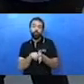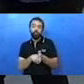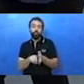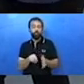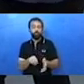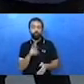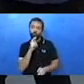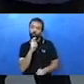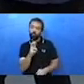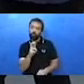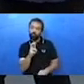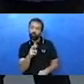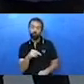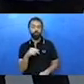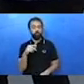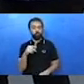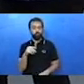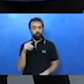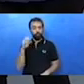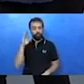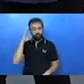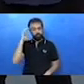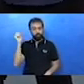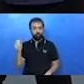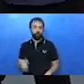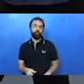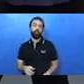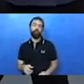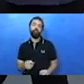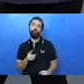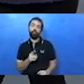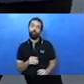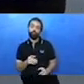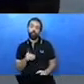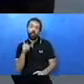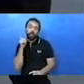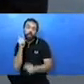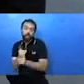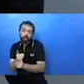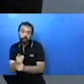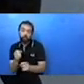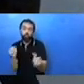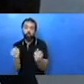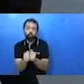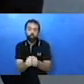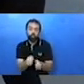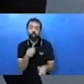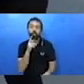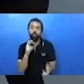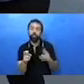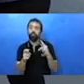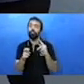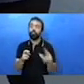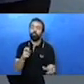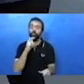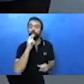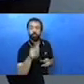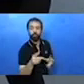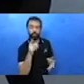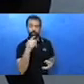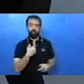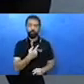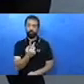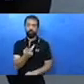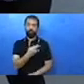e nas próximas aulas de Geografia, nós vamos descobrir juntos a resposta para elas. Então, nós vamos estudar